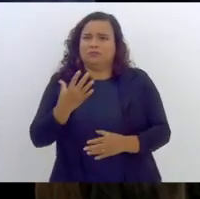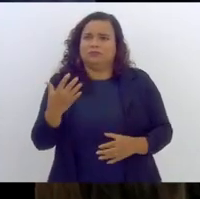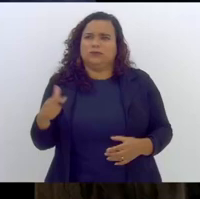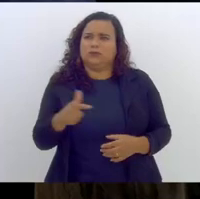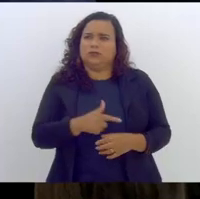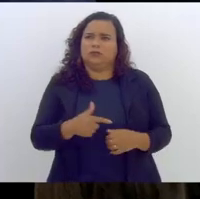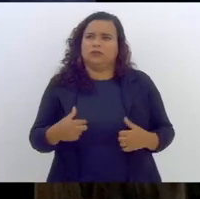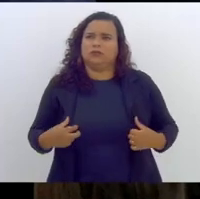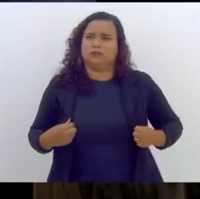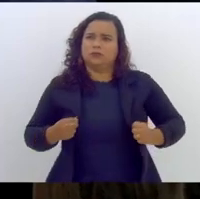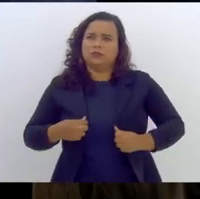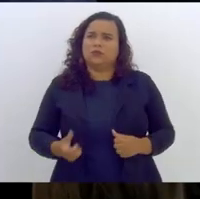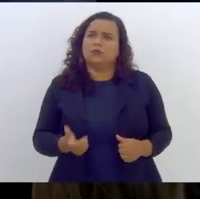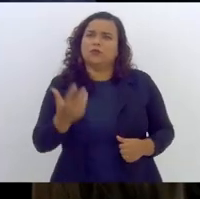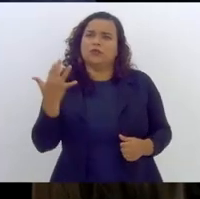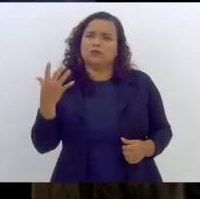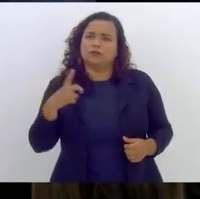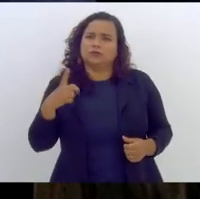operação